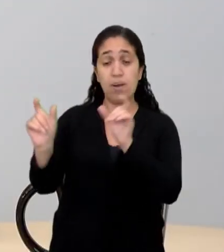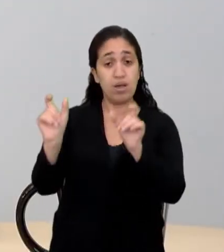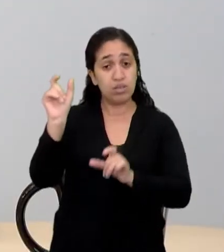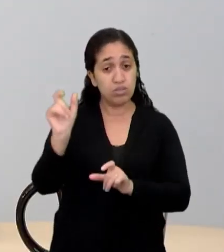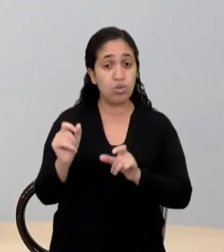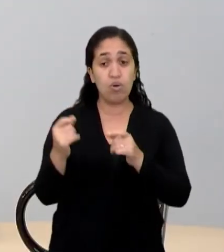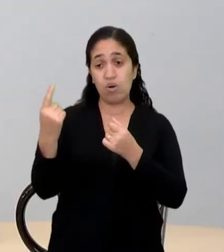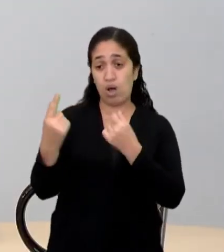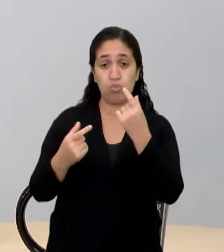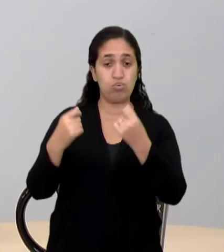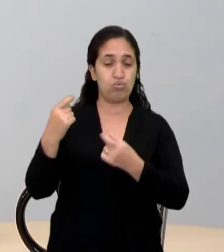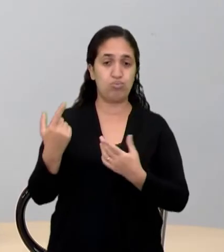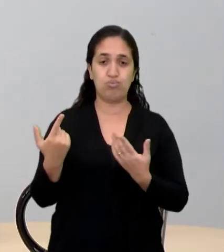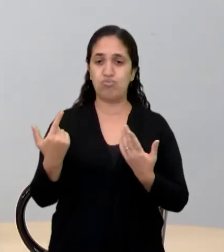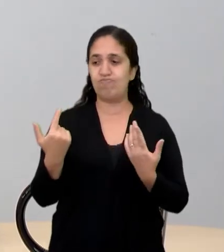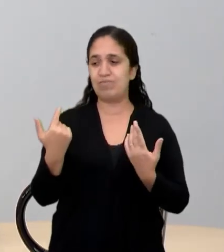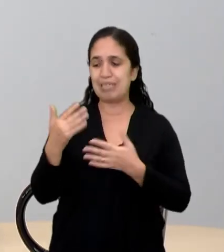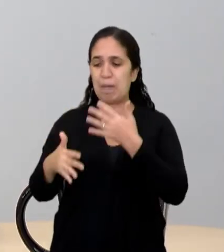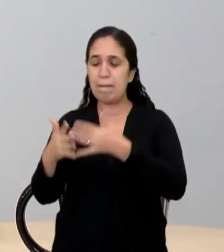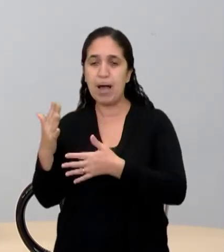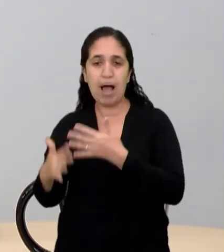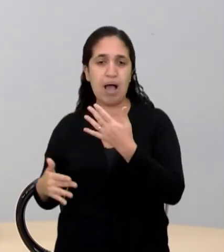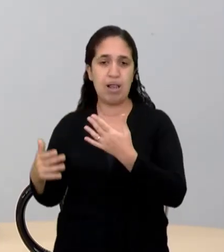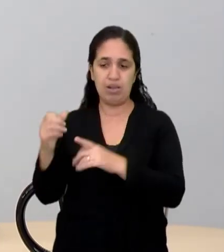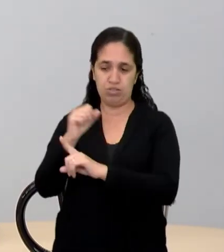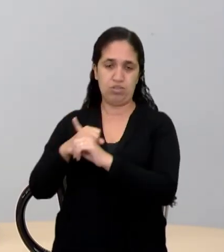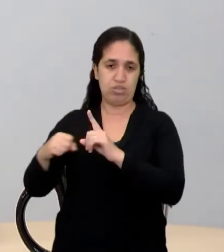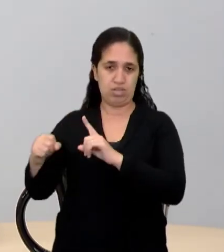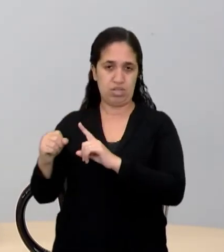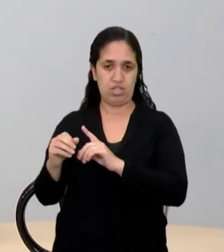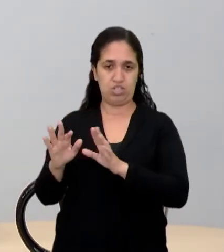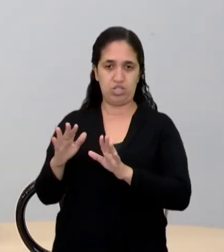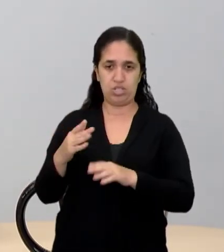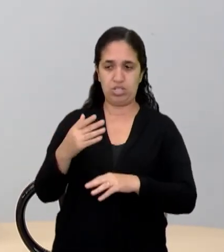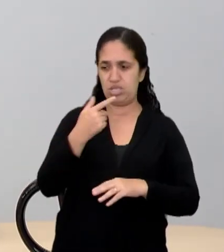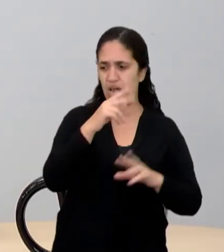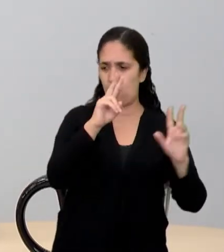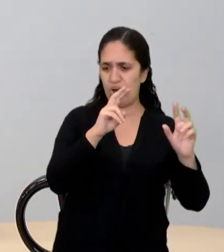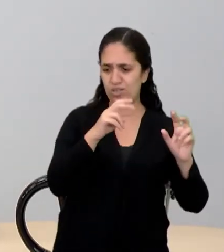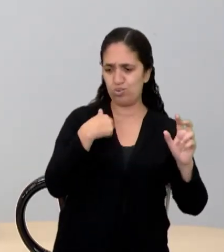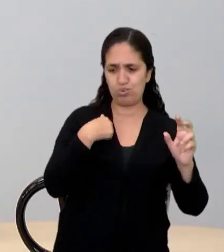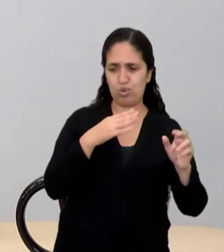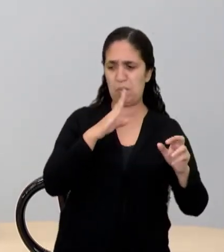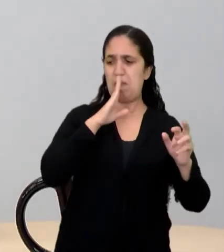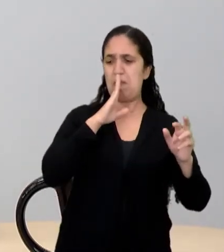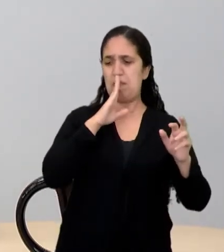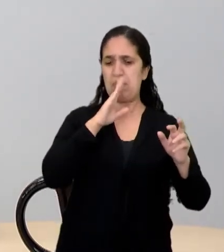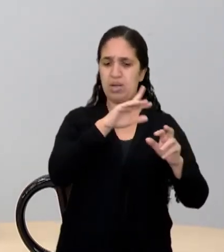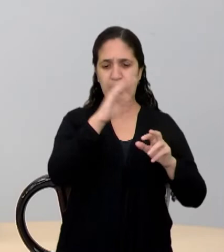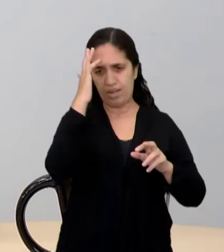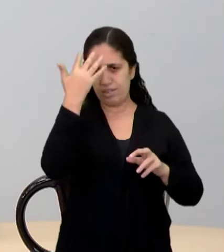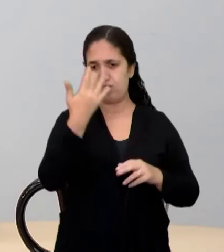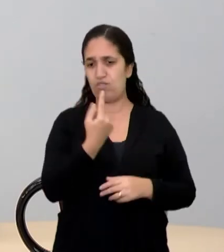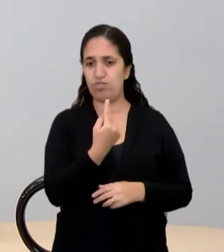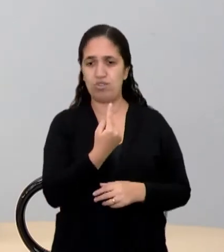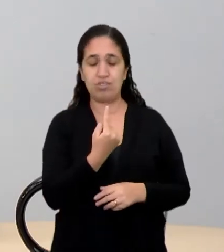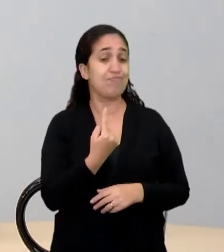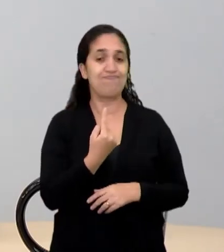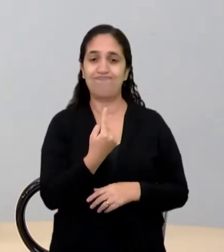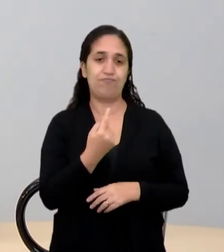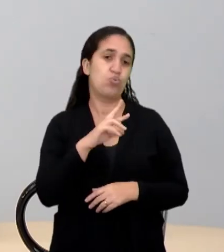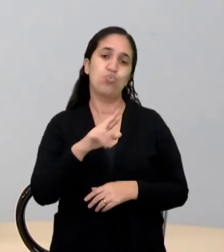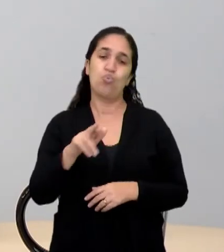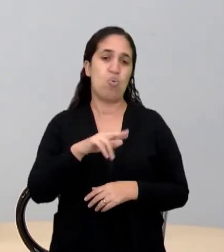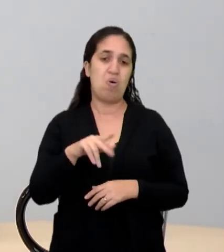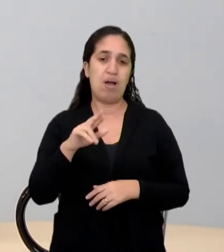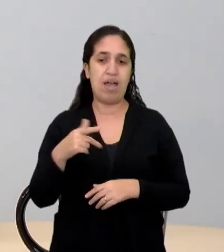um desfavor à sociedade, né? Por exemplo, falar, se eu parar de falar sobre tal assunto, ele irá resolver isso por si só. Não é. Se eu parar de falar